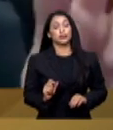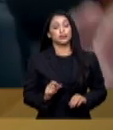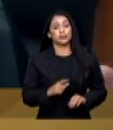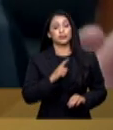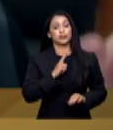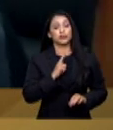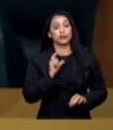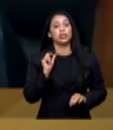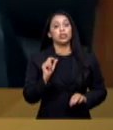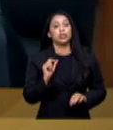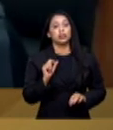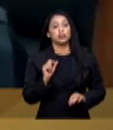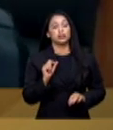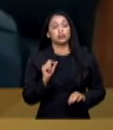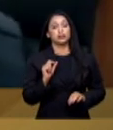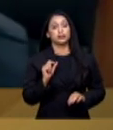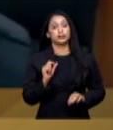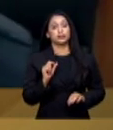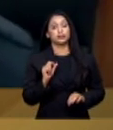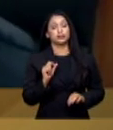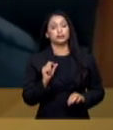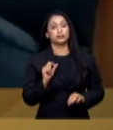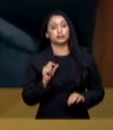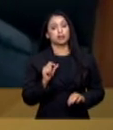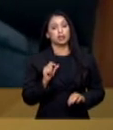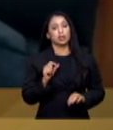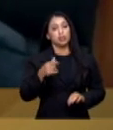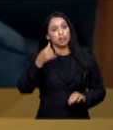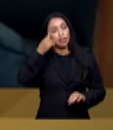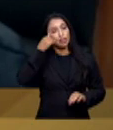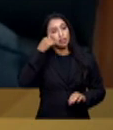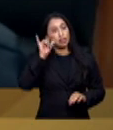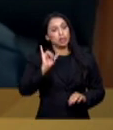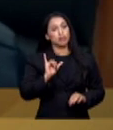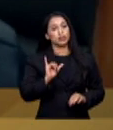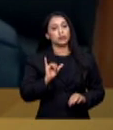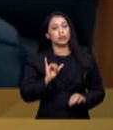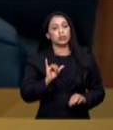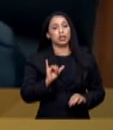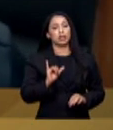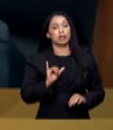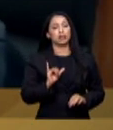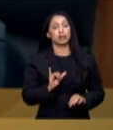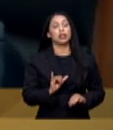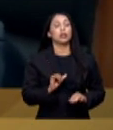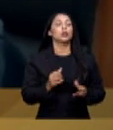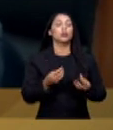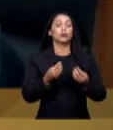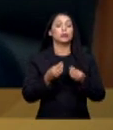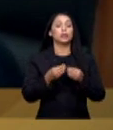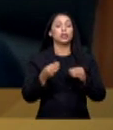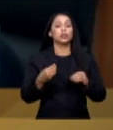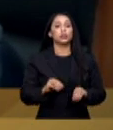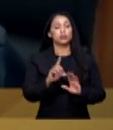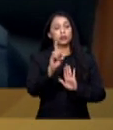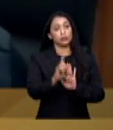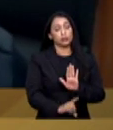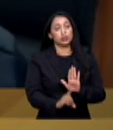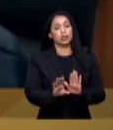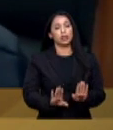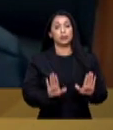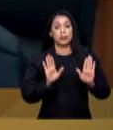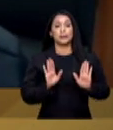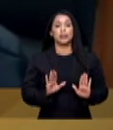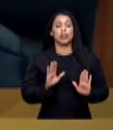veda salvo para evitar o perecimento do direito. Mas prefiro ficar naquela